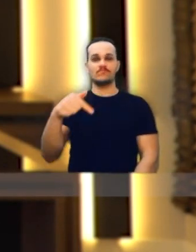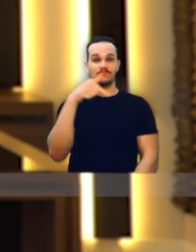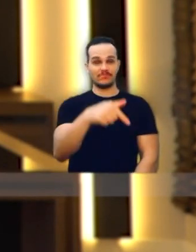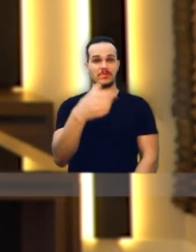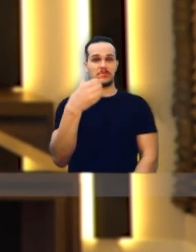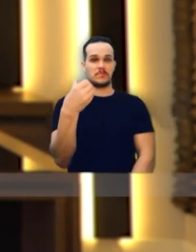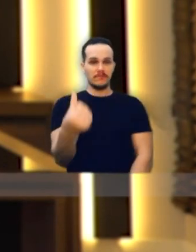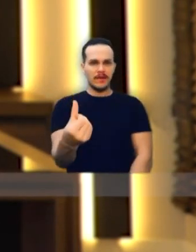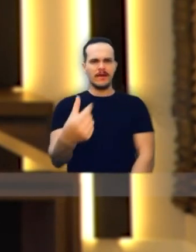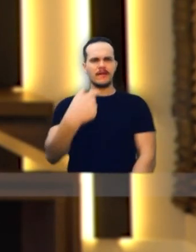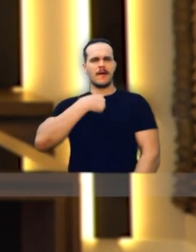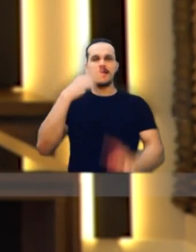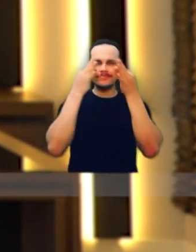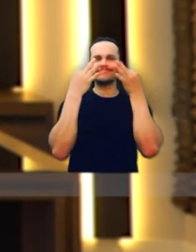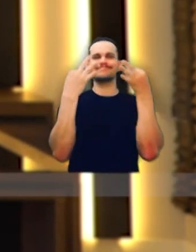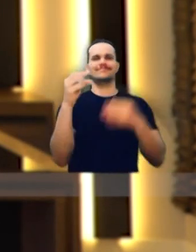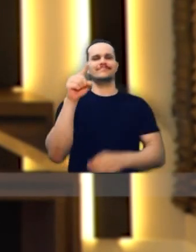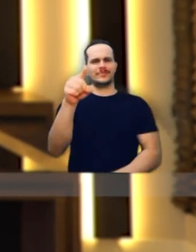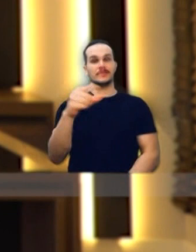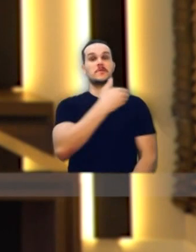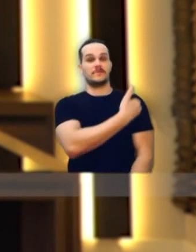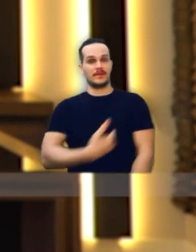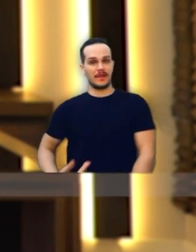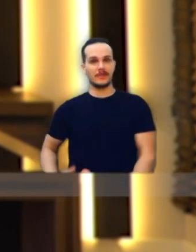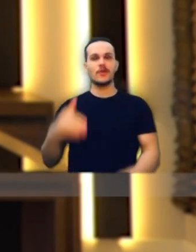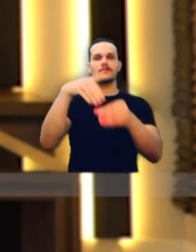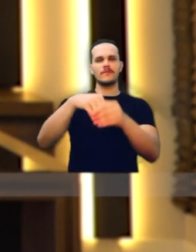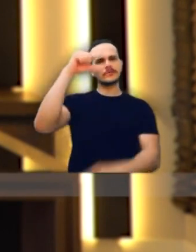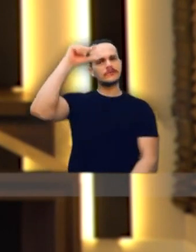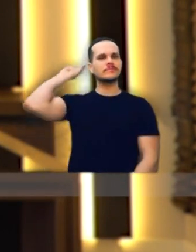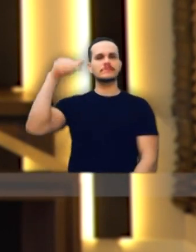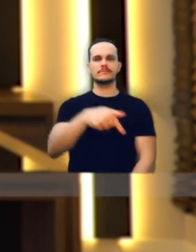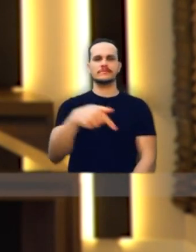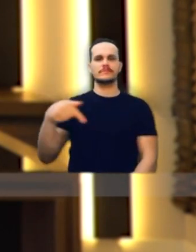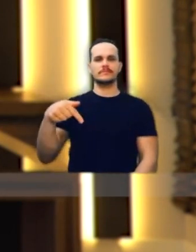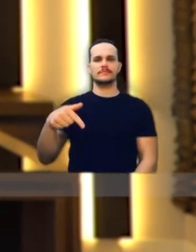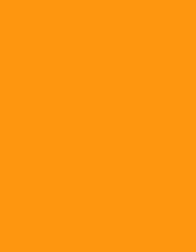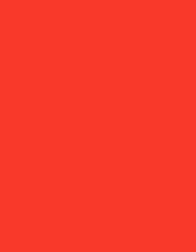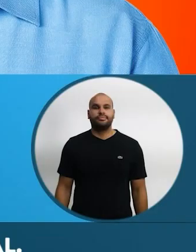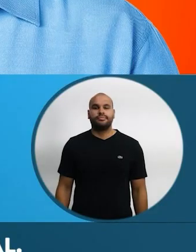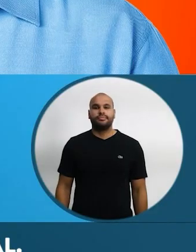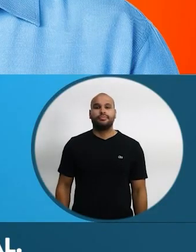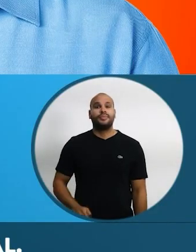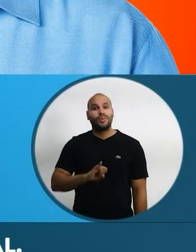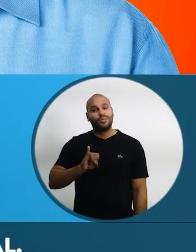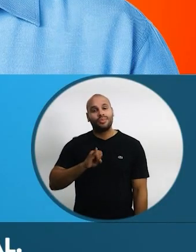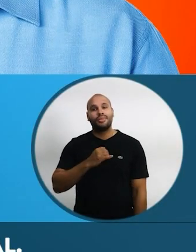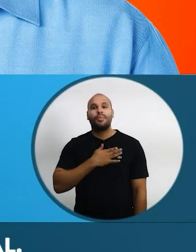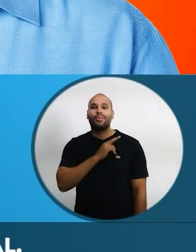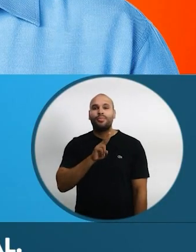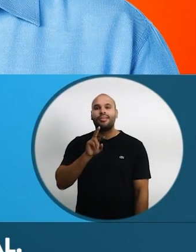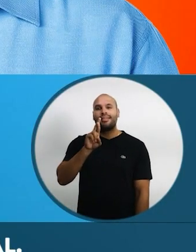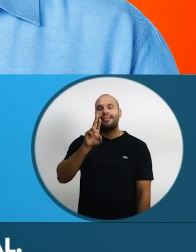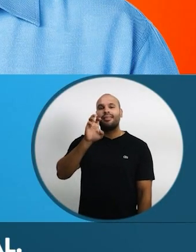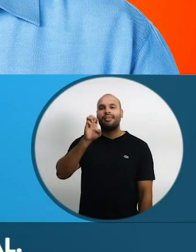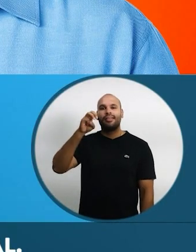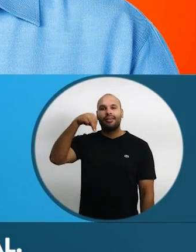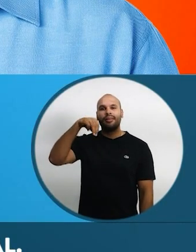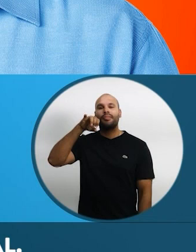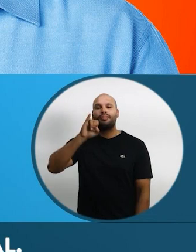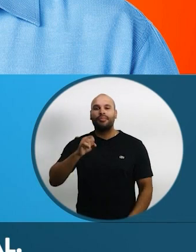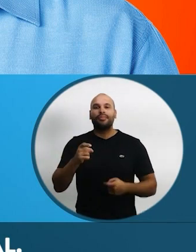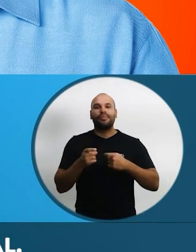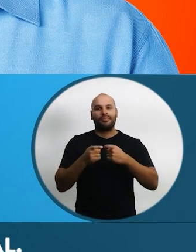7776, para ouvir vocês. E para governador, Simplício Araújo, 77. Olá, sou Remi